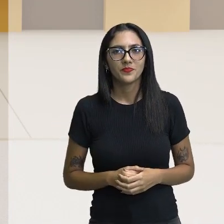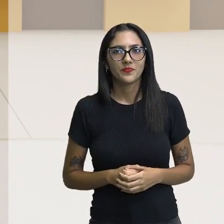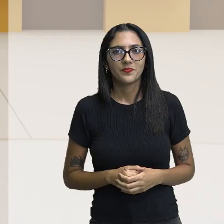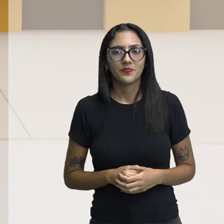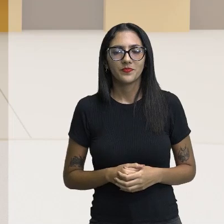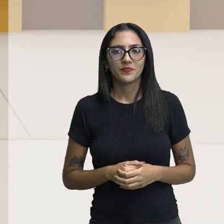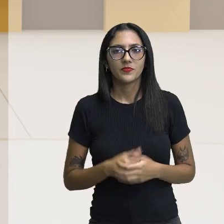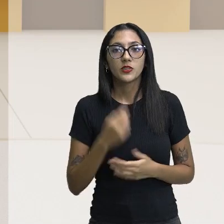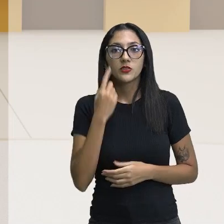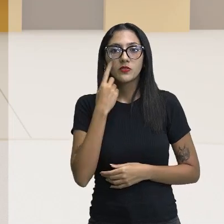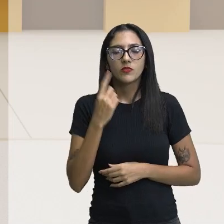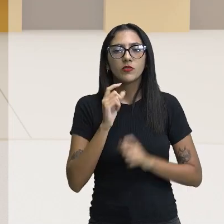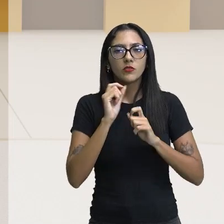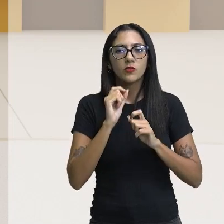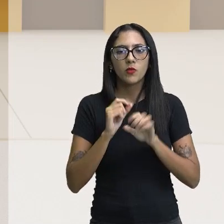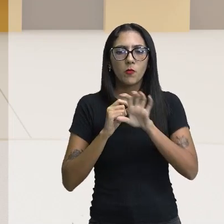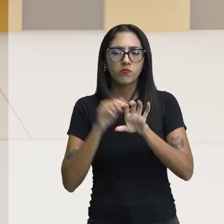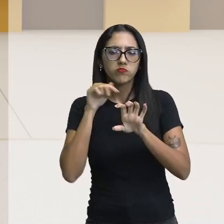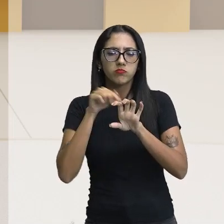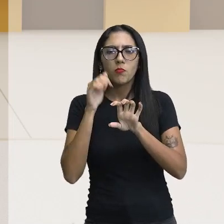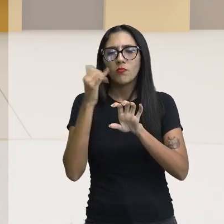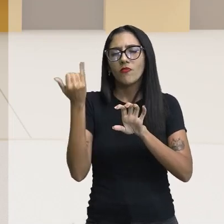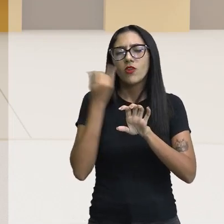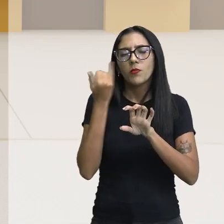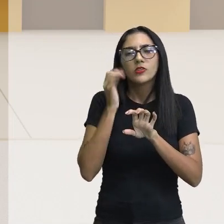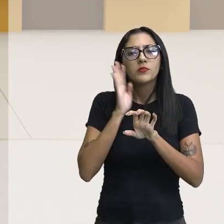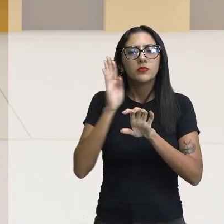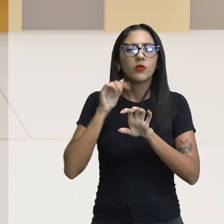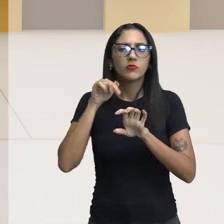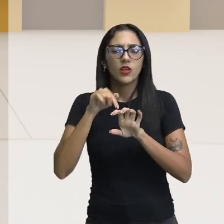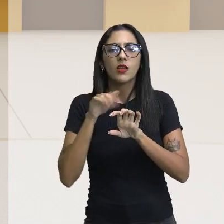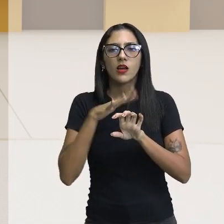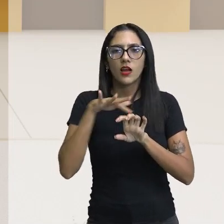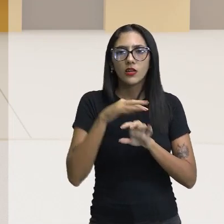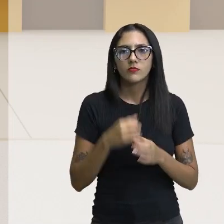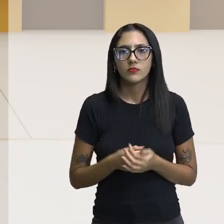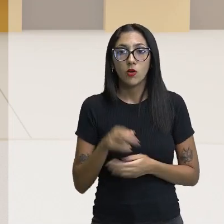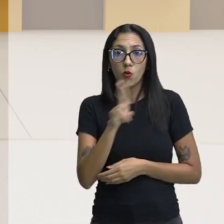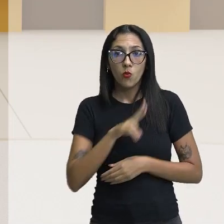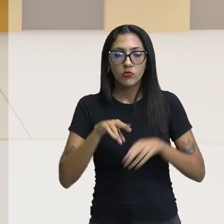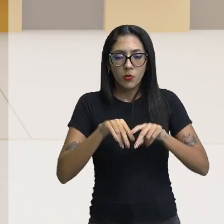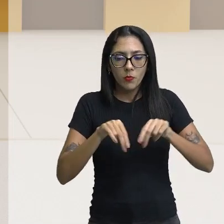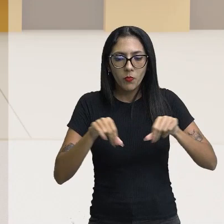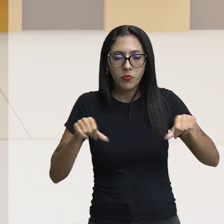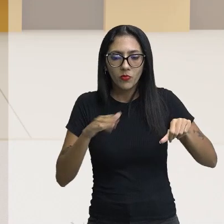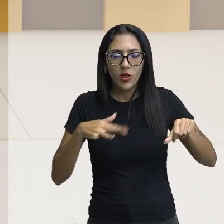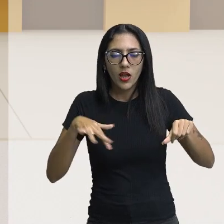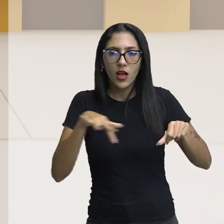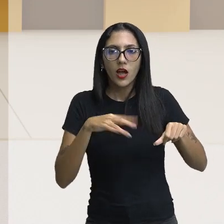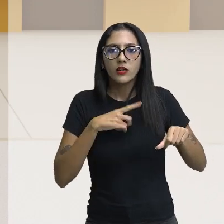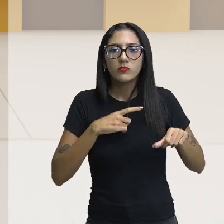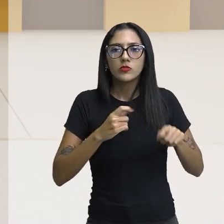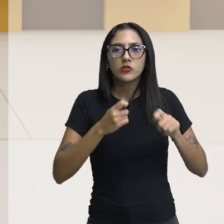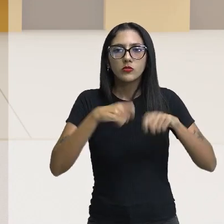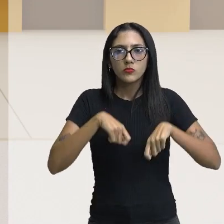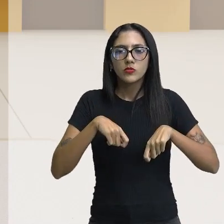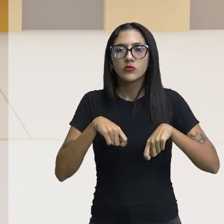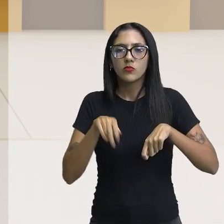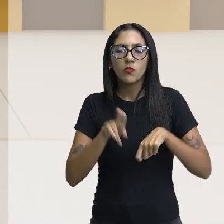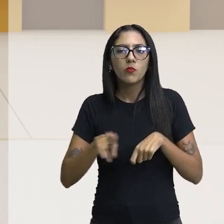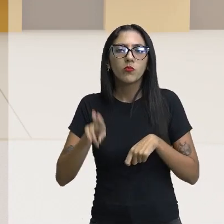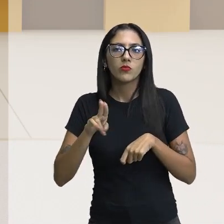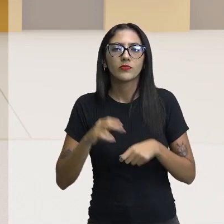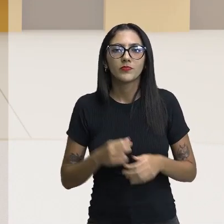no centro desse infográfico. O uso do solo para suprir o alto consumo de carne.